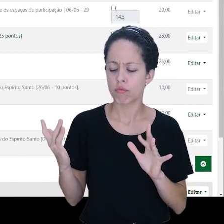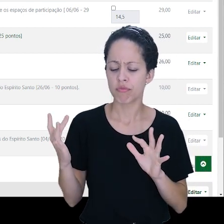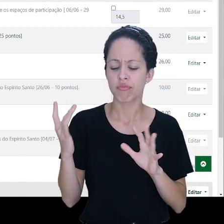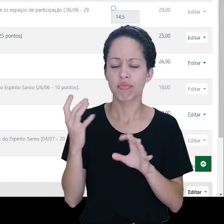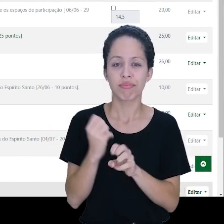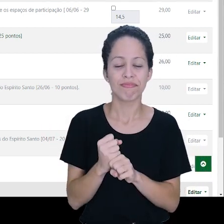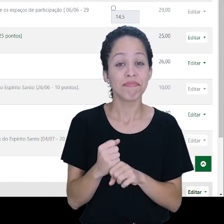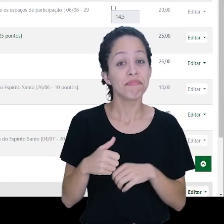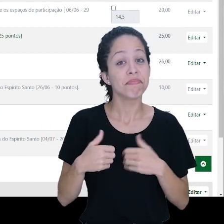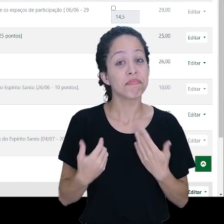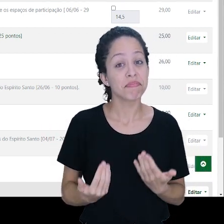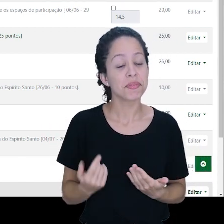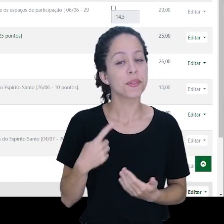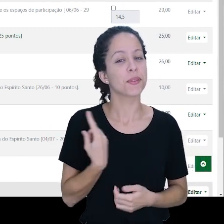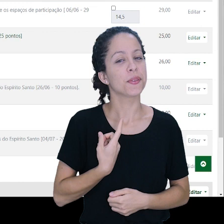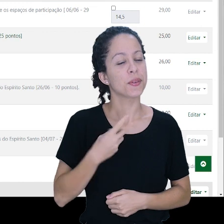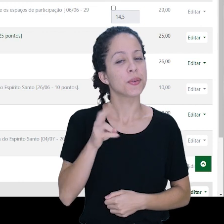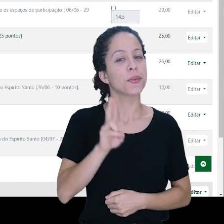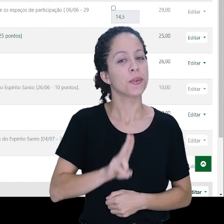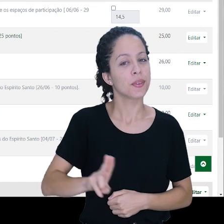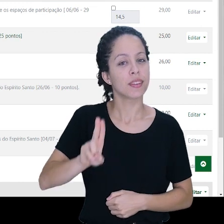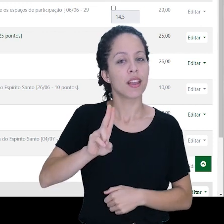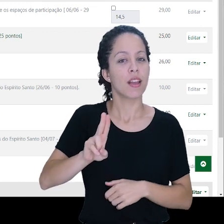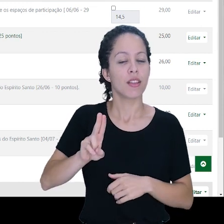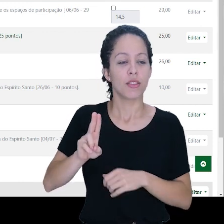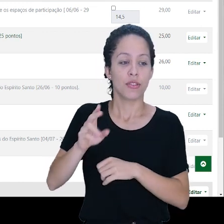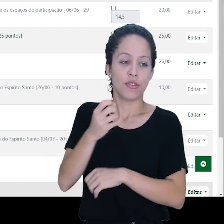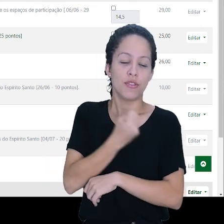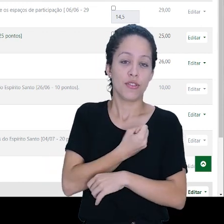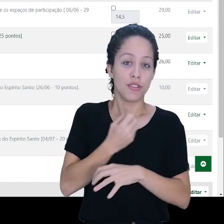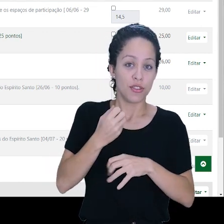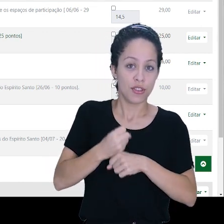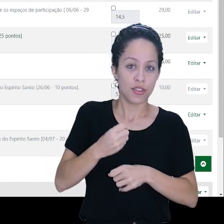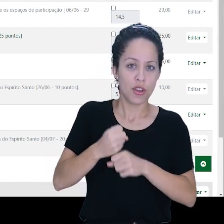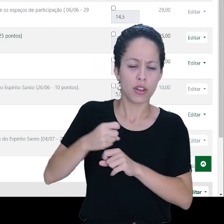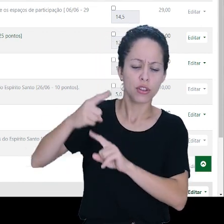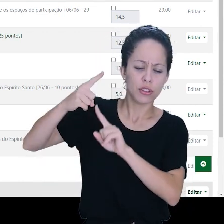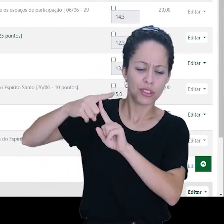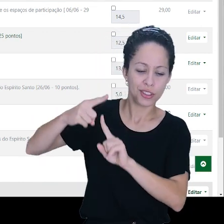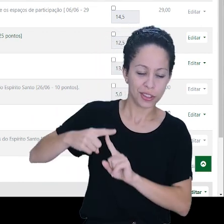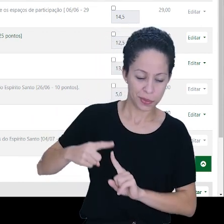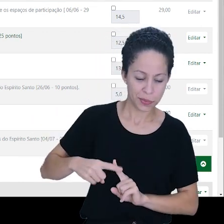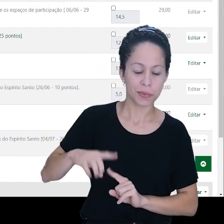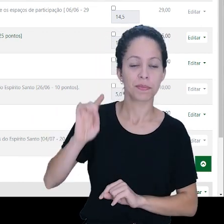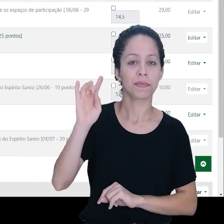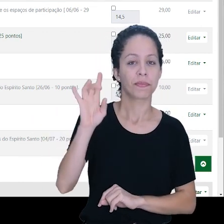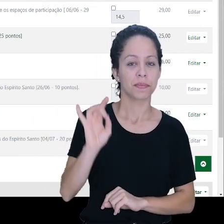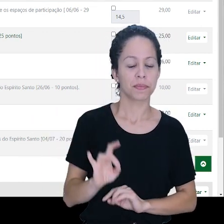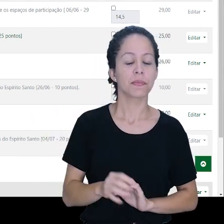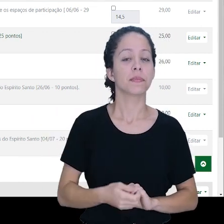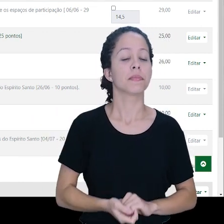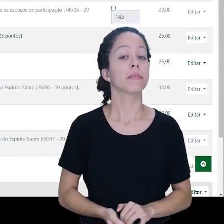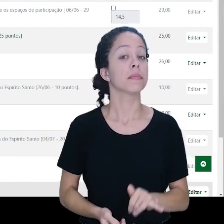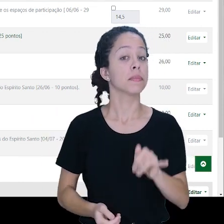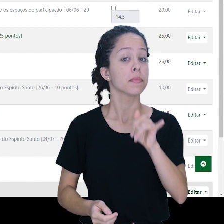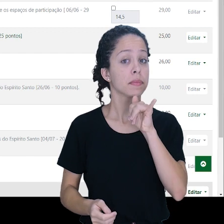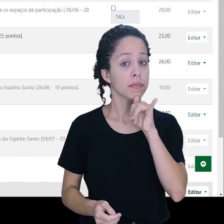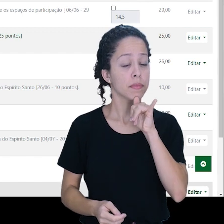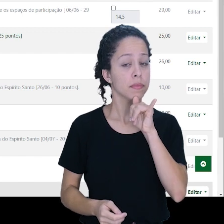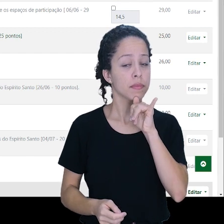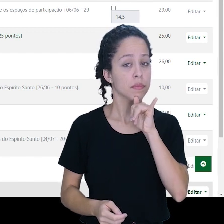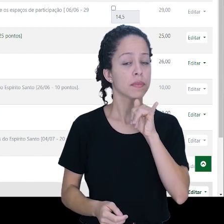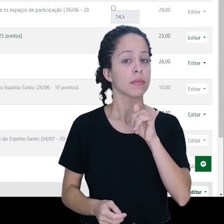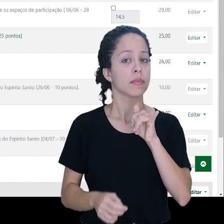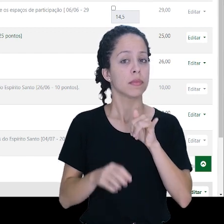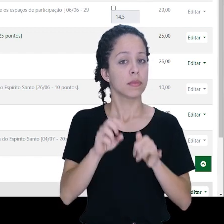juntar isso aqui é para isso que nós vamos às categorias de notas Tá certo então vamos dizer que